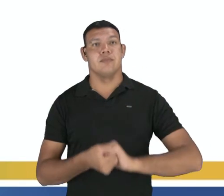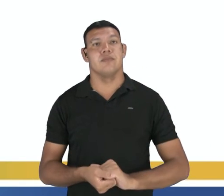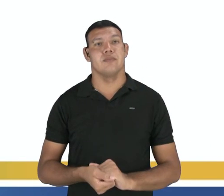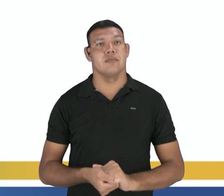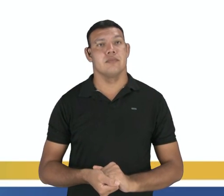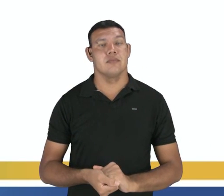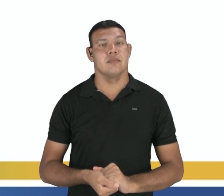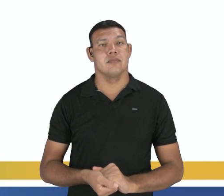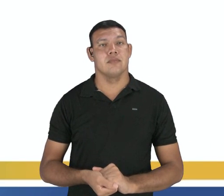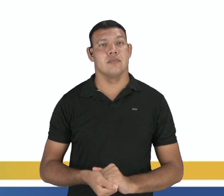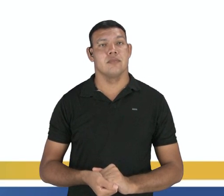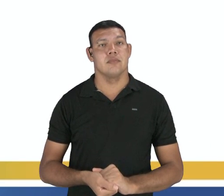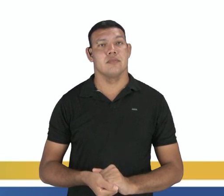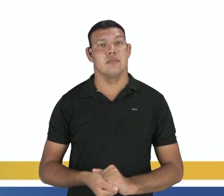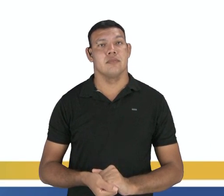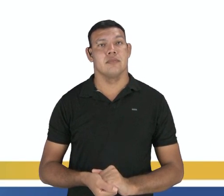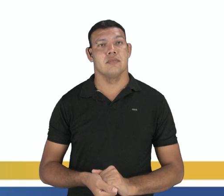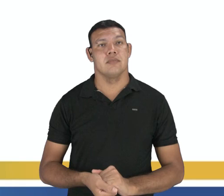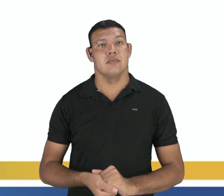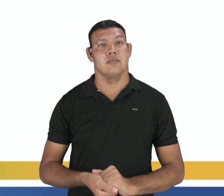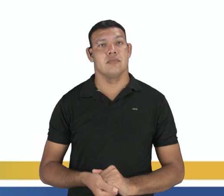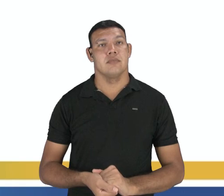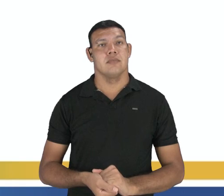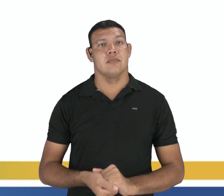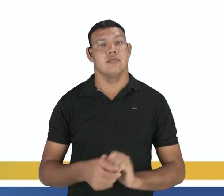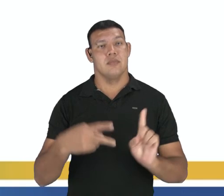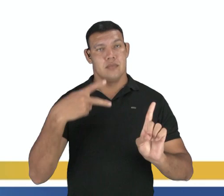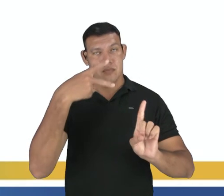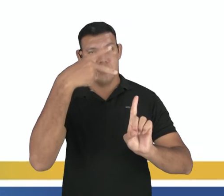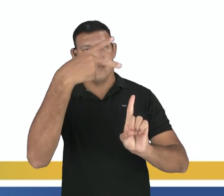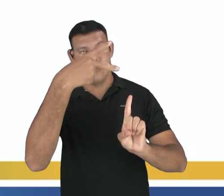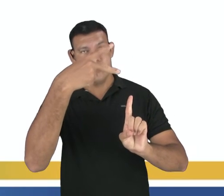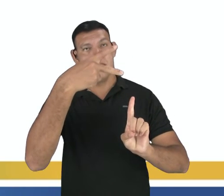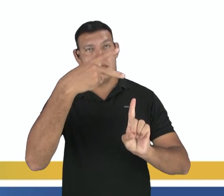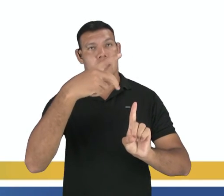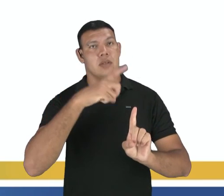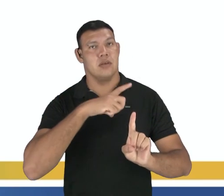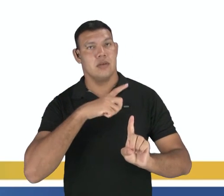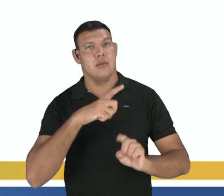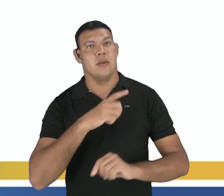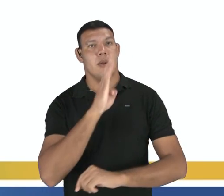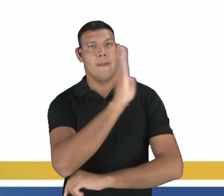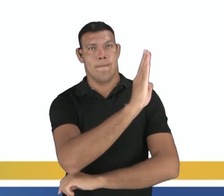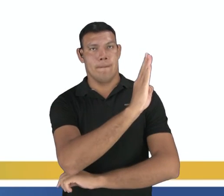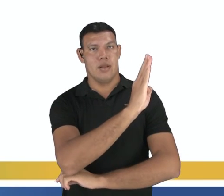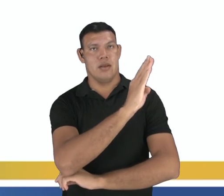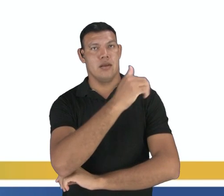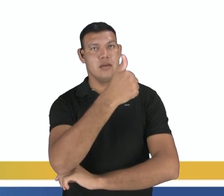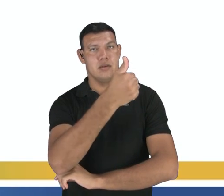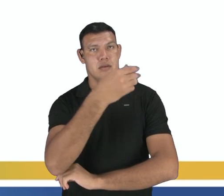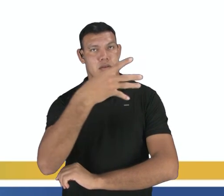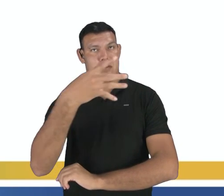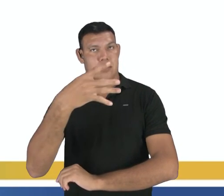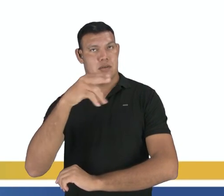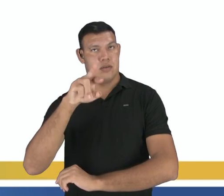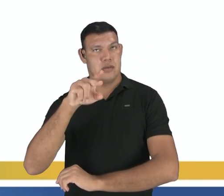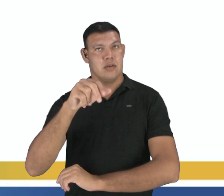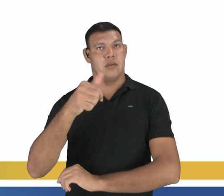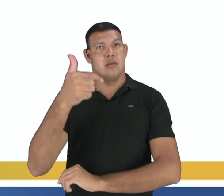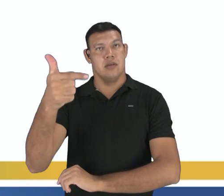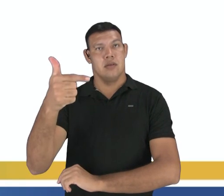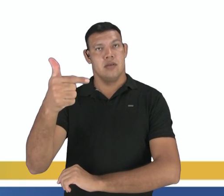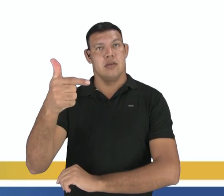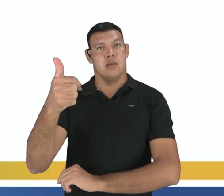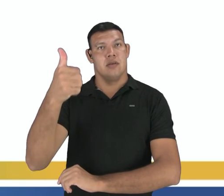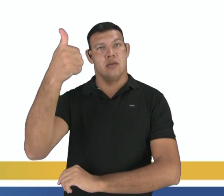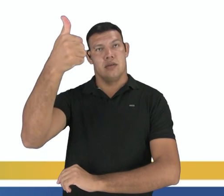divisão dessa razão no expoente, e aí nós teremos a seguinte situação, que B de 144